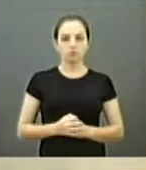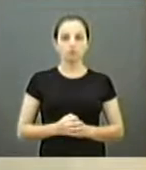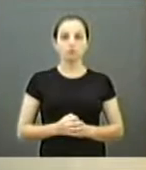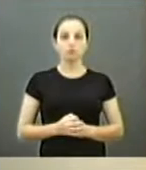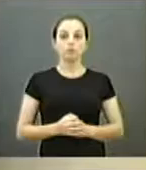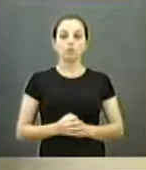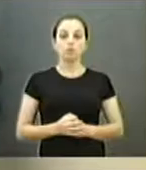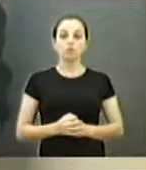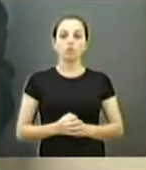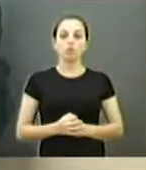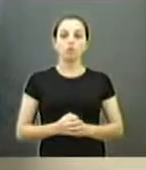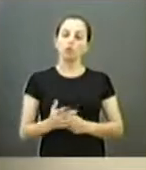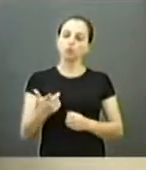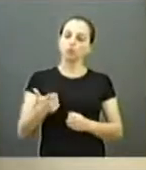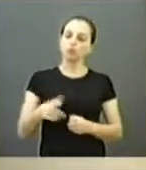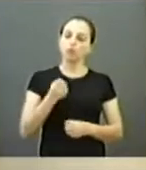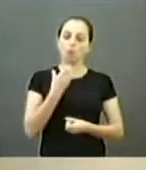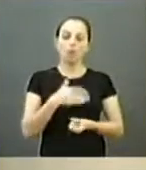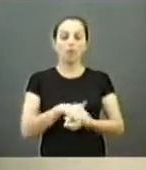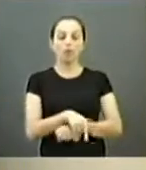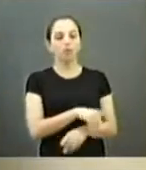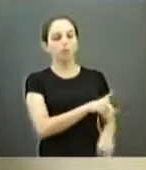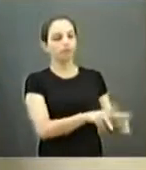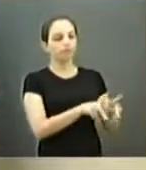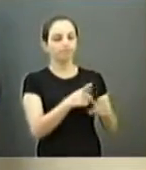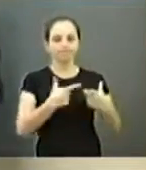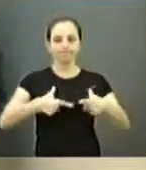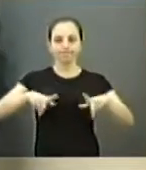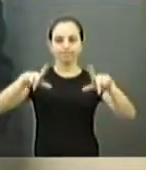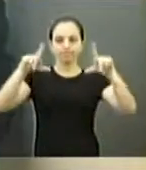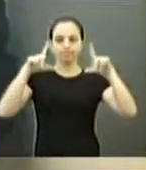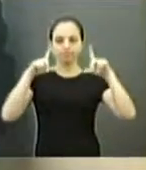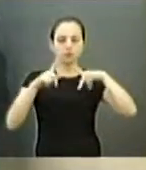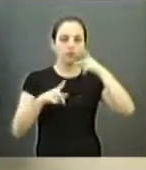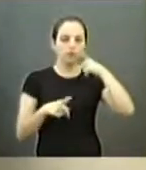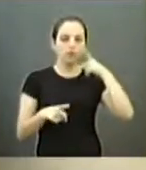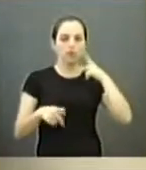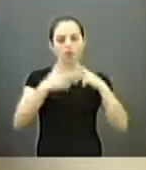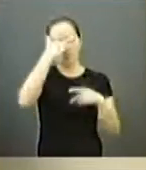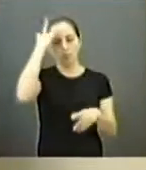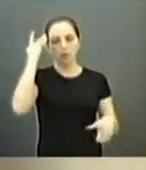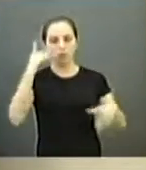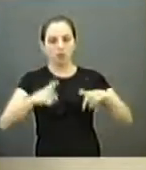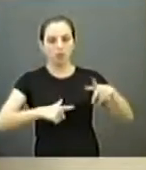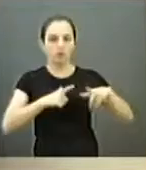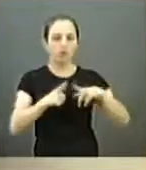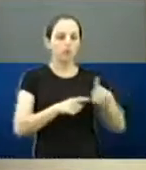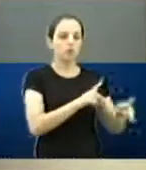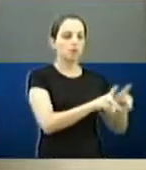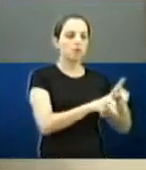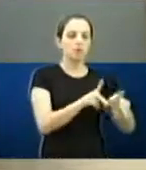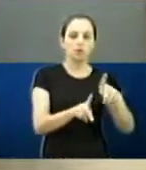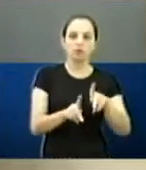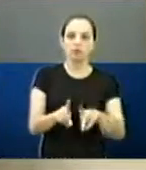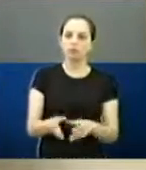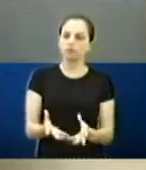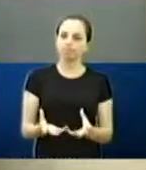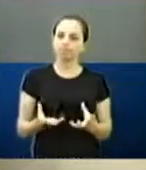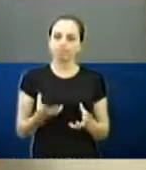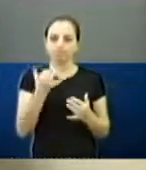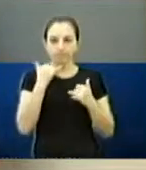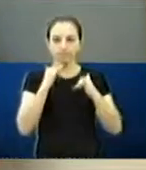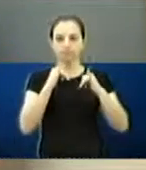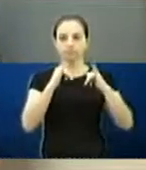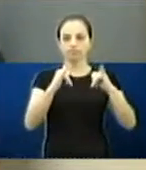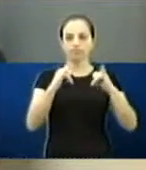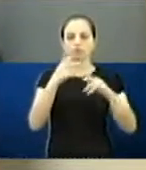Mais uma vez, boa noite a todos aqui presente, população que acompanha em casa, vereadores, funcionários, presidente. E quero dizer aqui